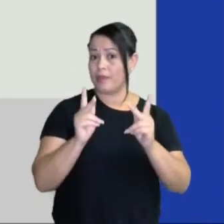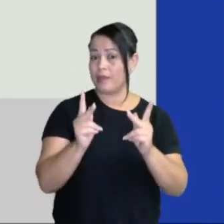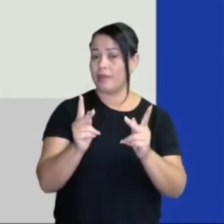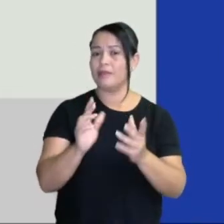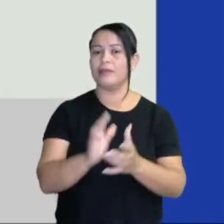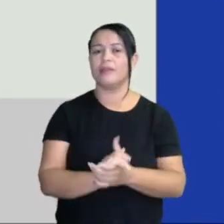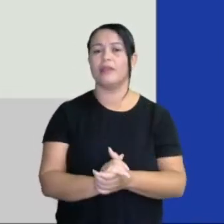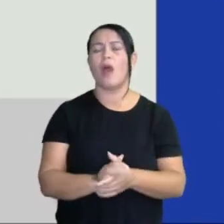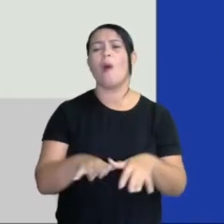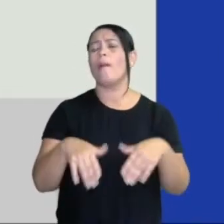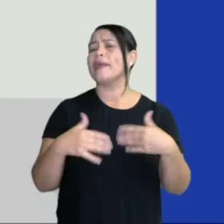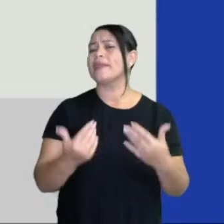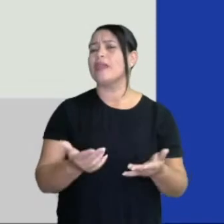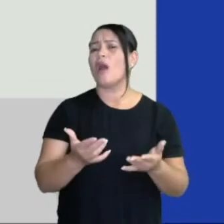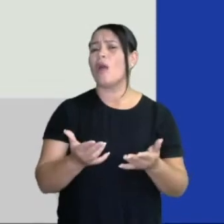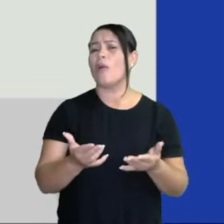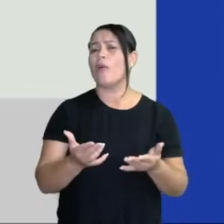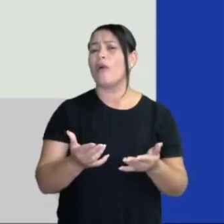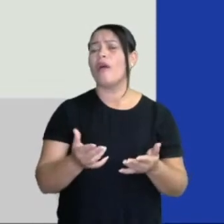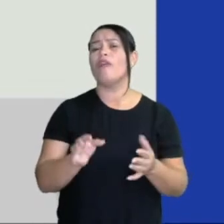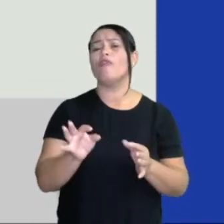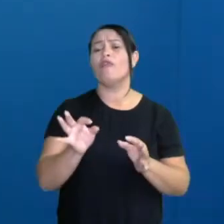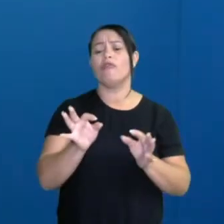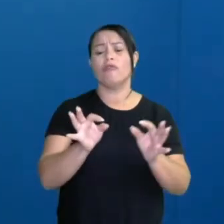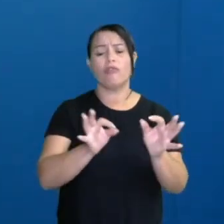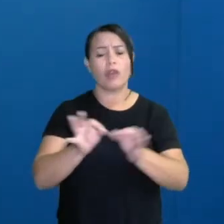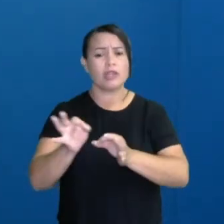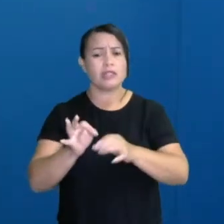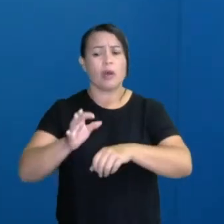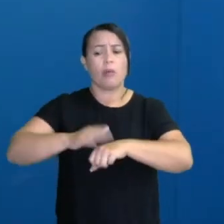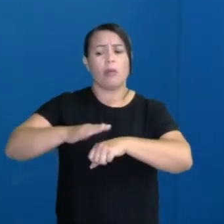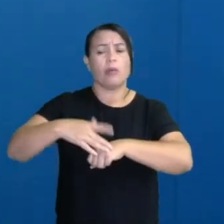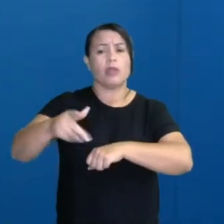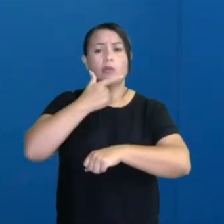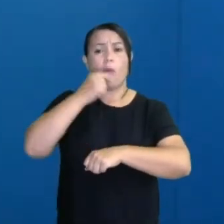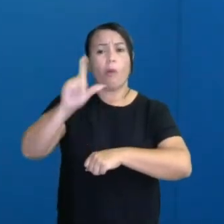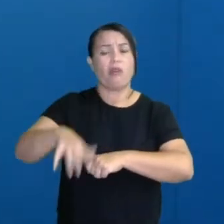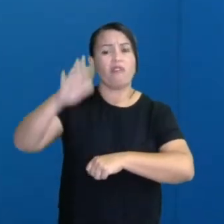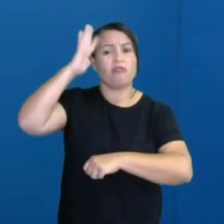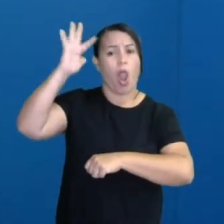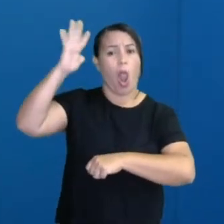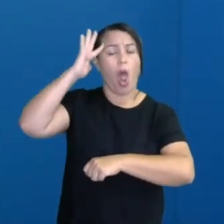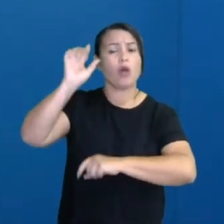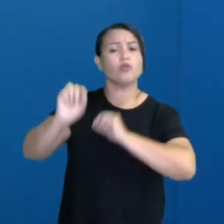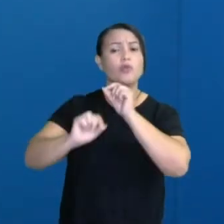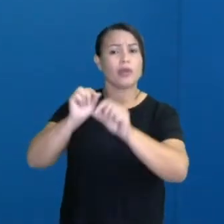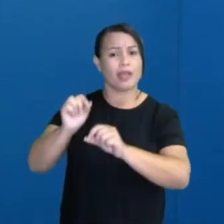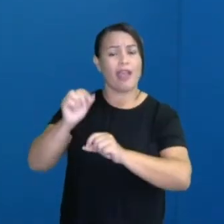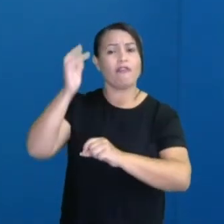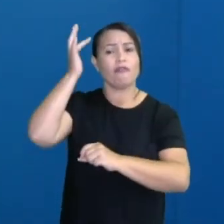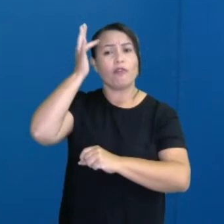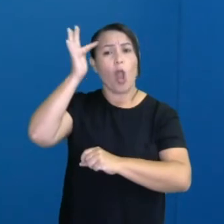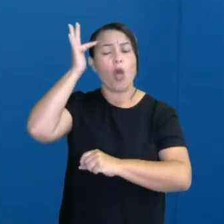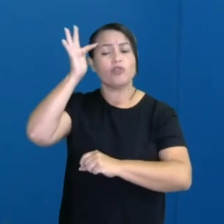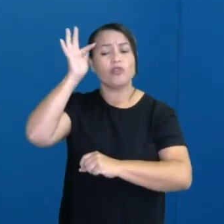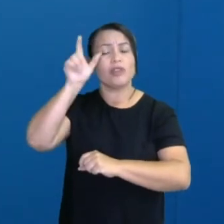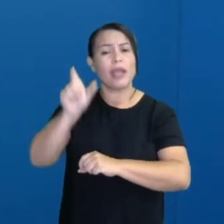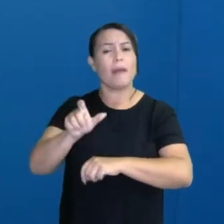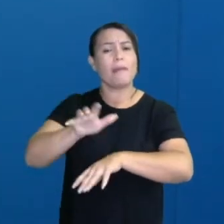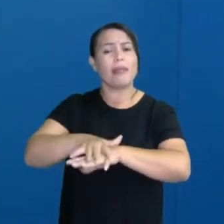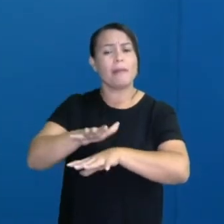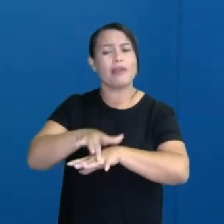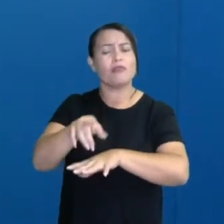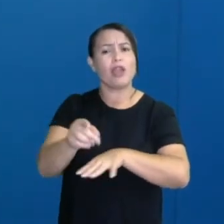Ok? Então, foi através de Fibonacci, esse filósofo matemático, que descobriu a sequência. Ele deu